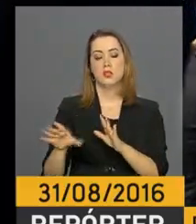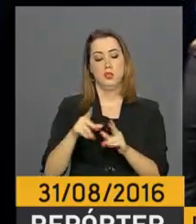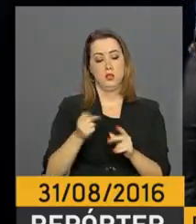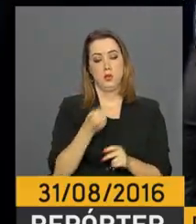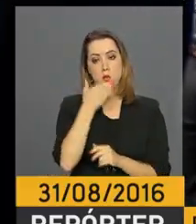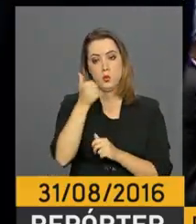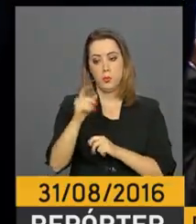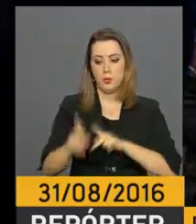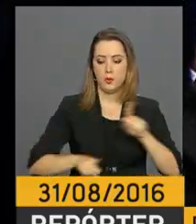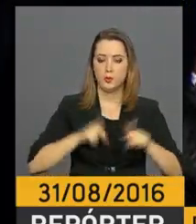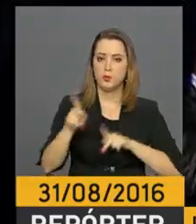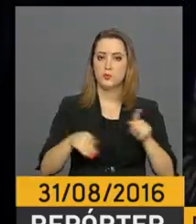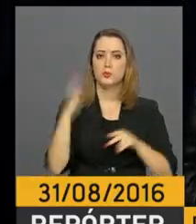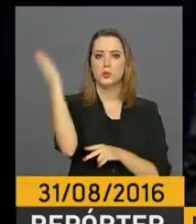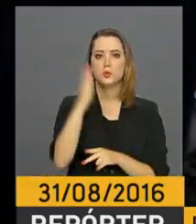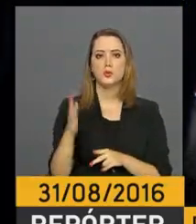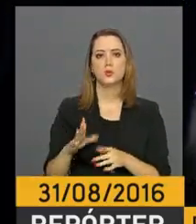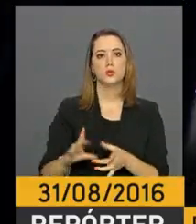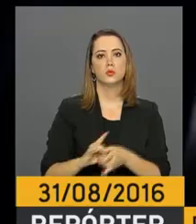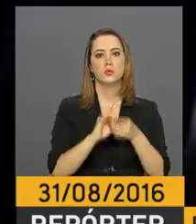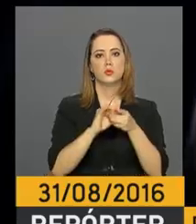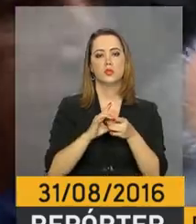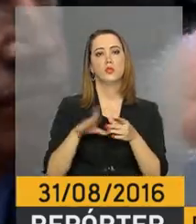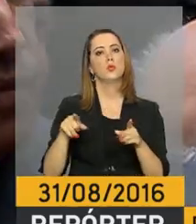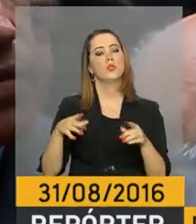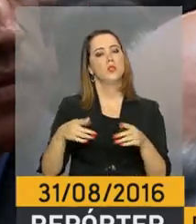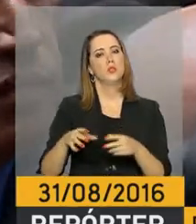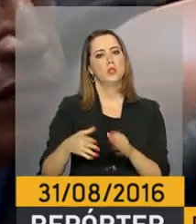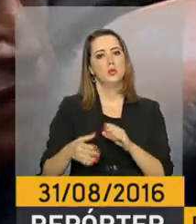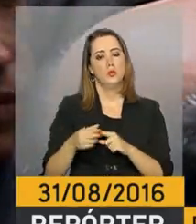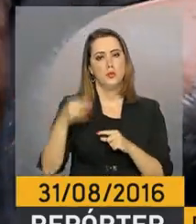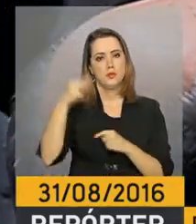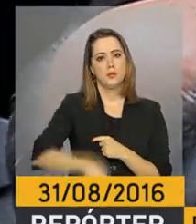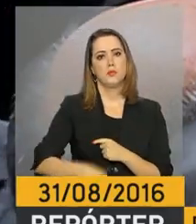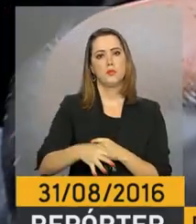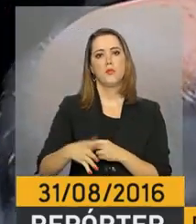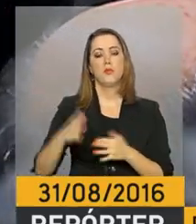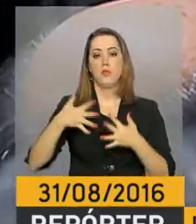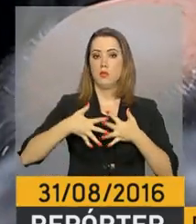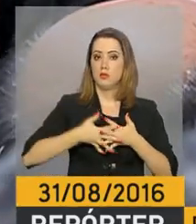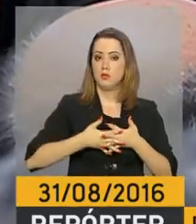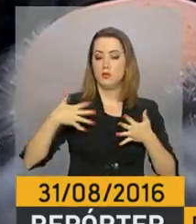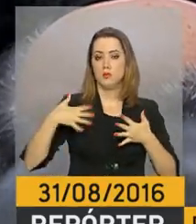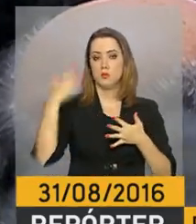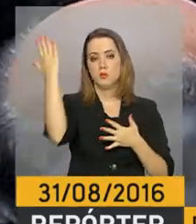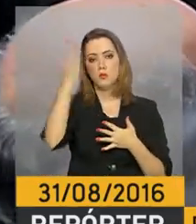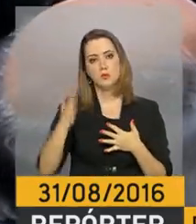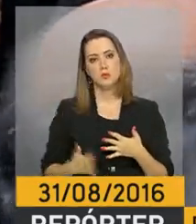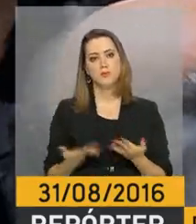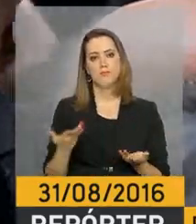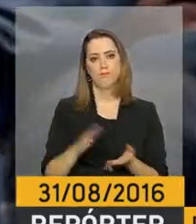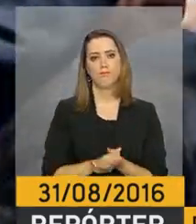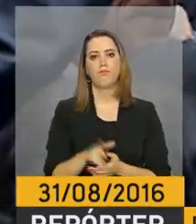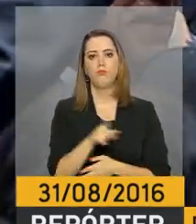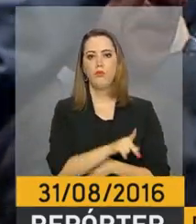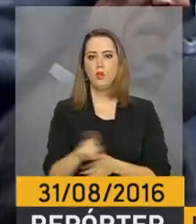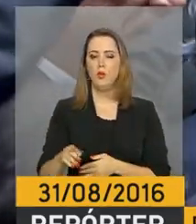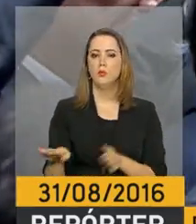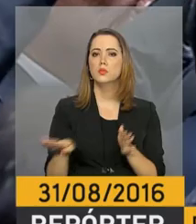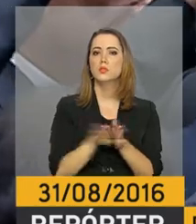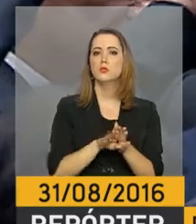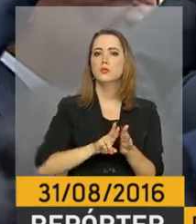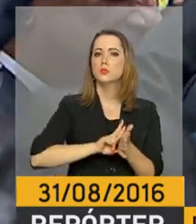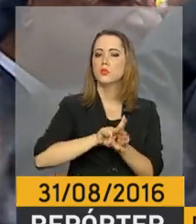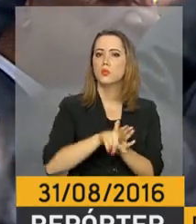a integridade e a independência do Brasil. Michel Temer chegou ao Congresso Nacional acompanhado de